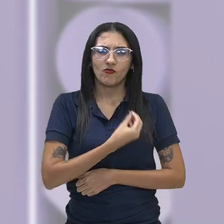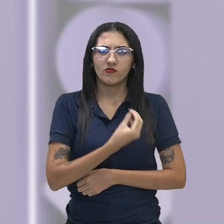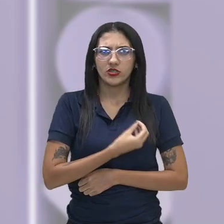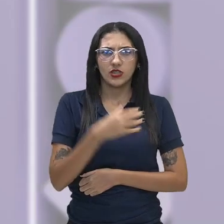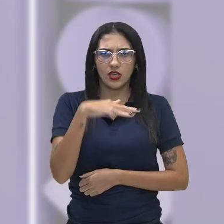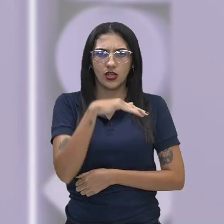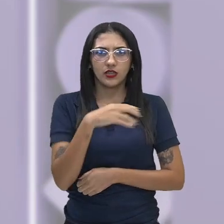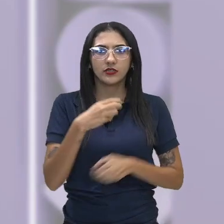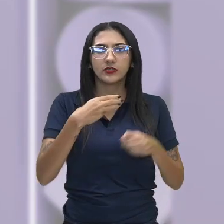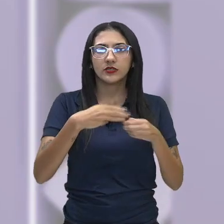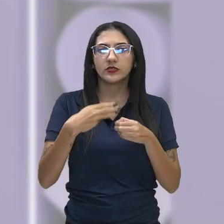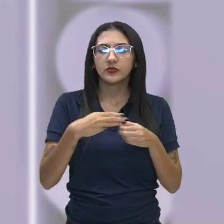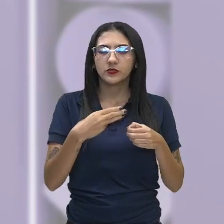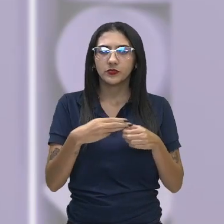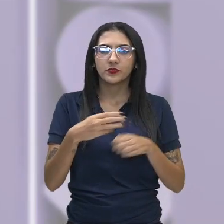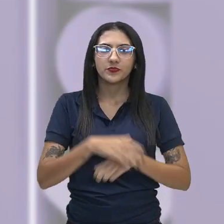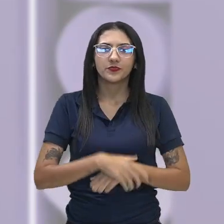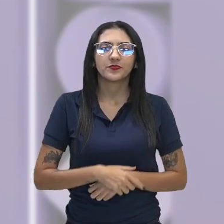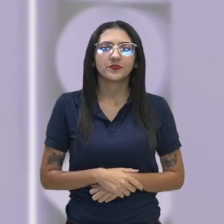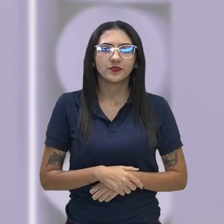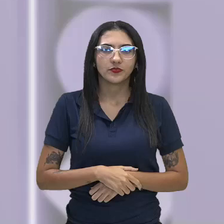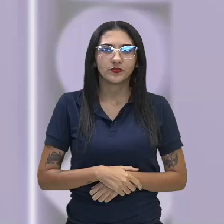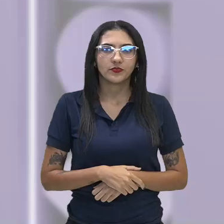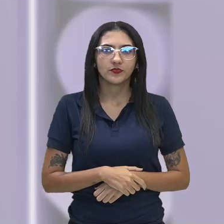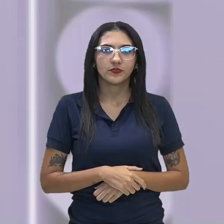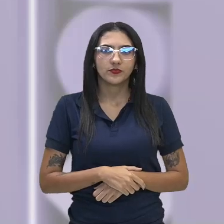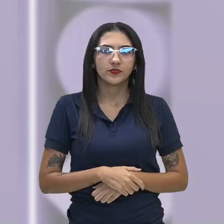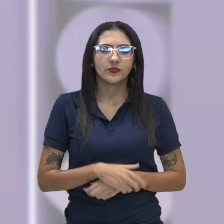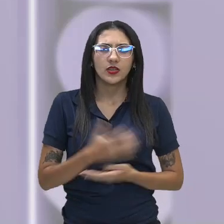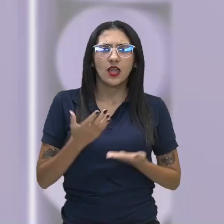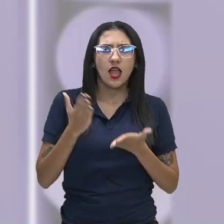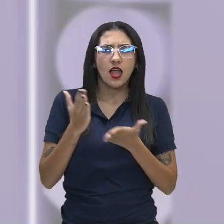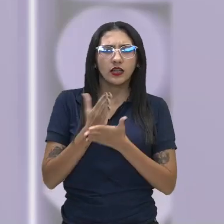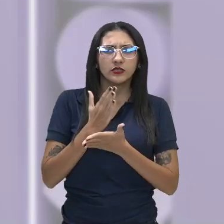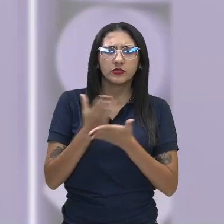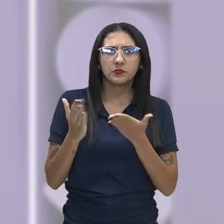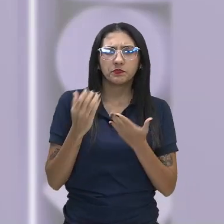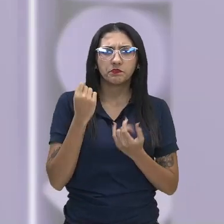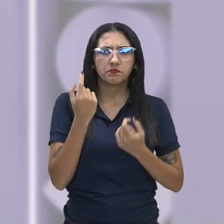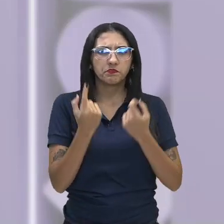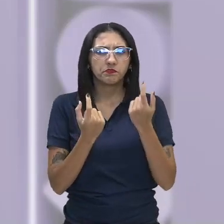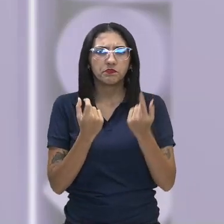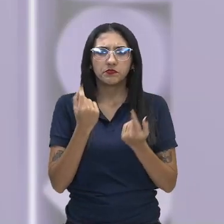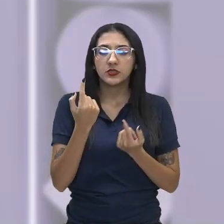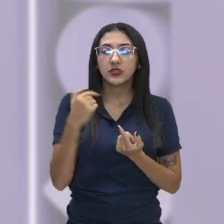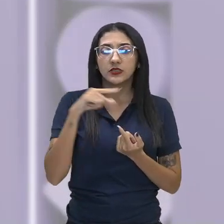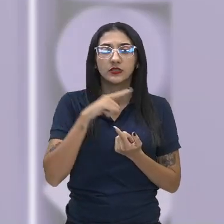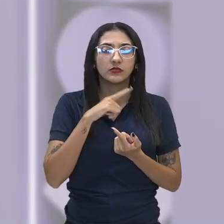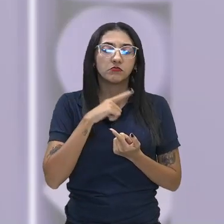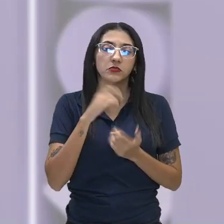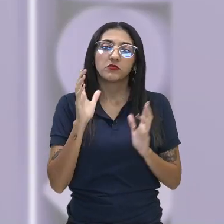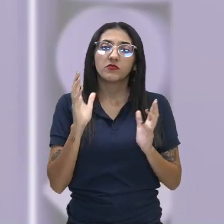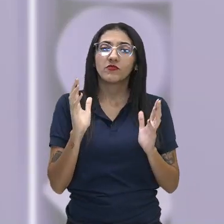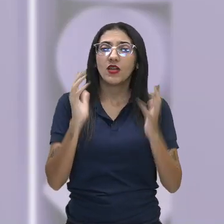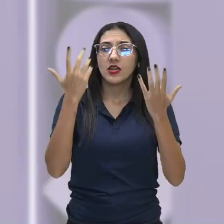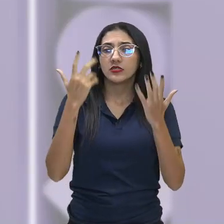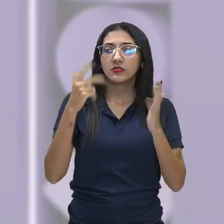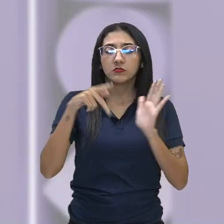interior, que, vez por outra, fazem os festejos dos